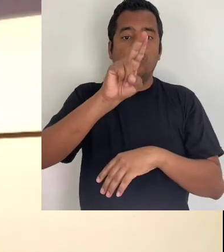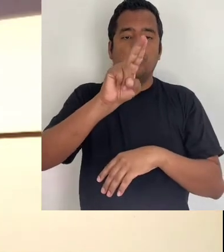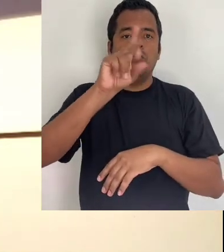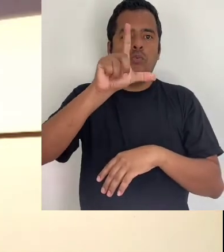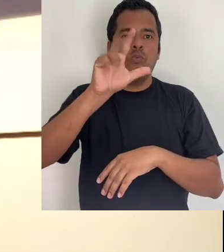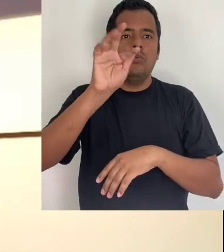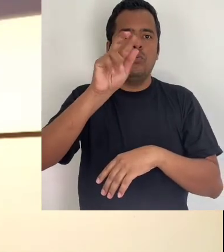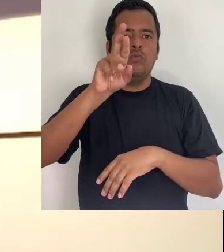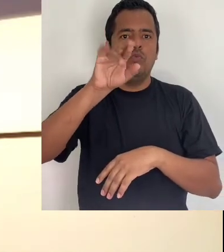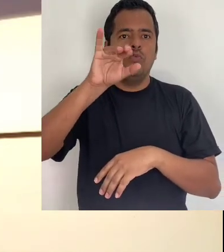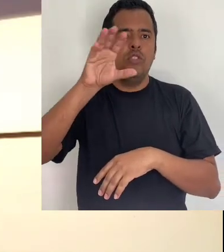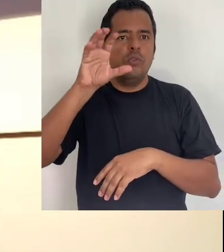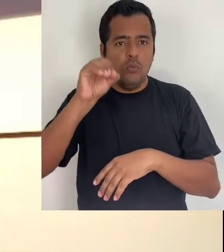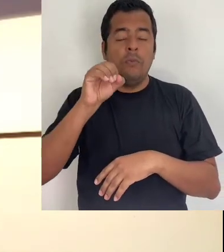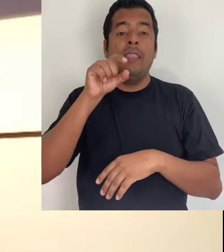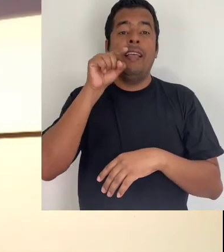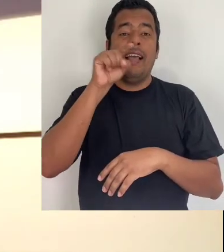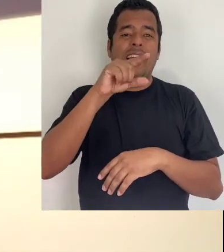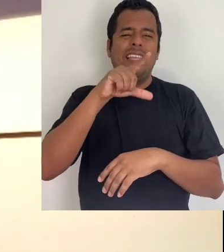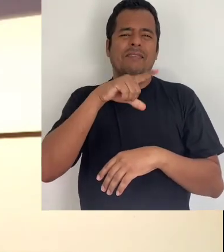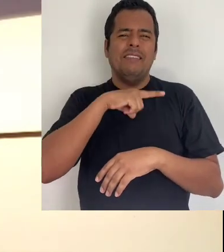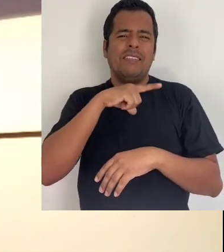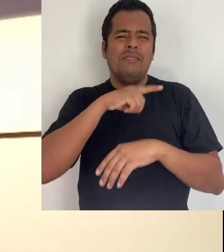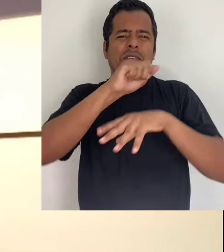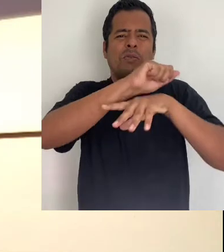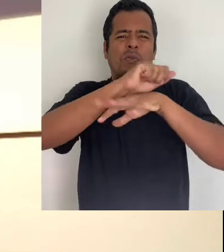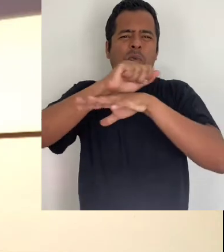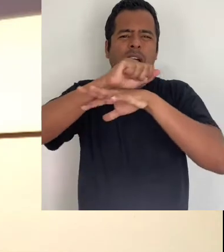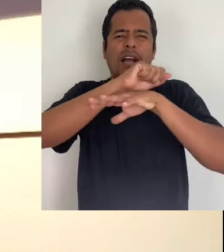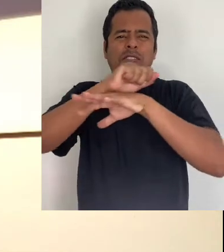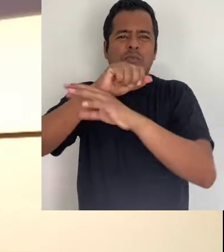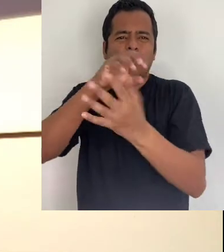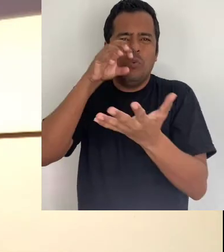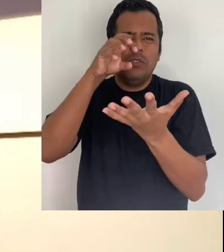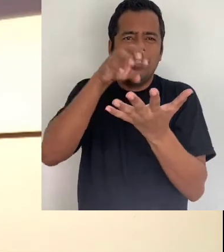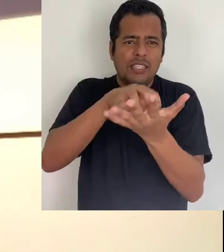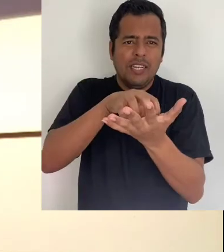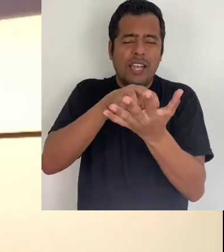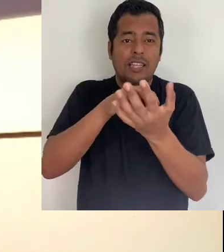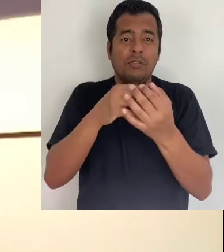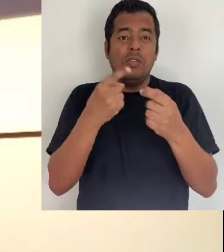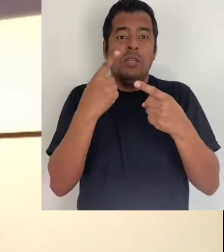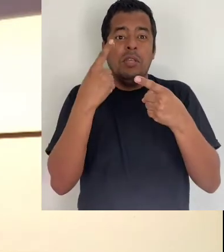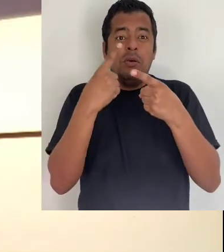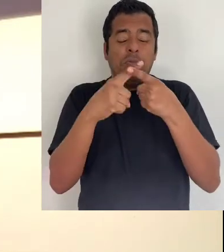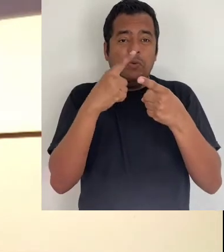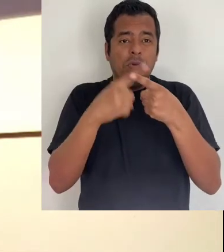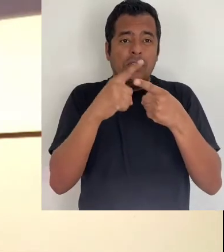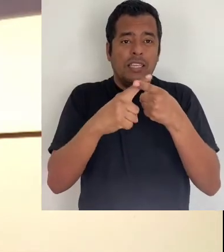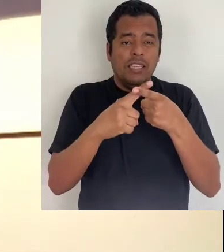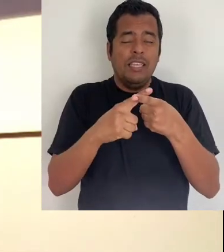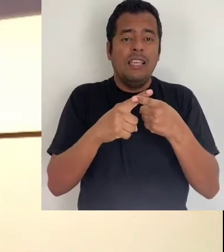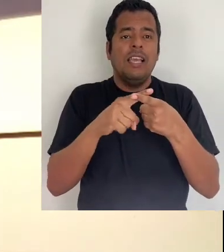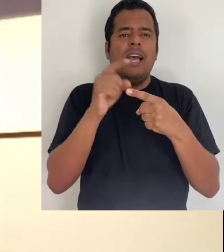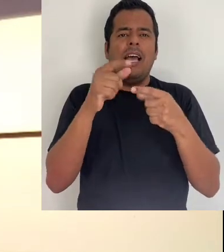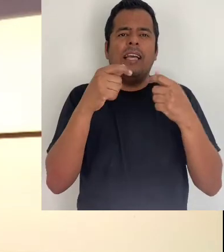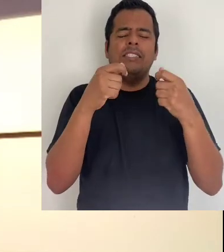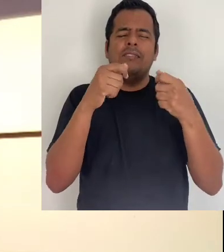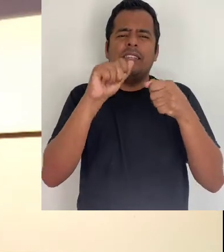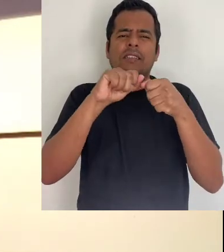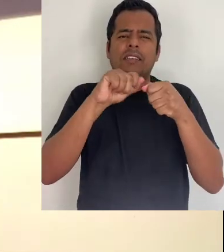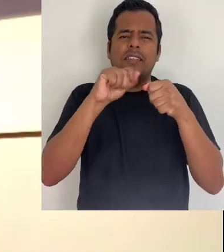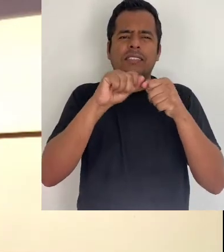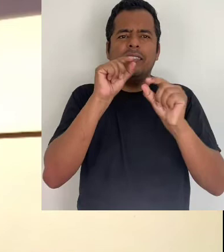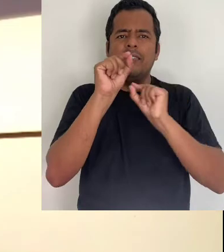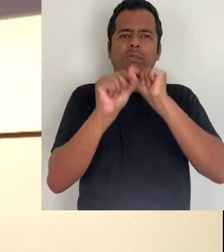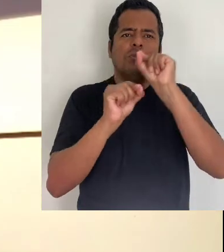sulfúrico, tá? Essa reação, ela vai envolver a utilização do ácido concentrado, porque a reação de eliminação, no caso de álcool